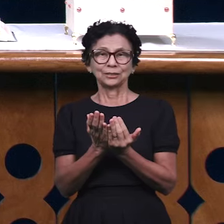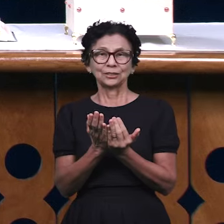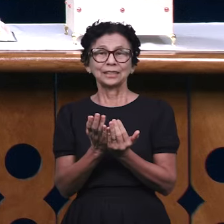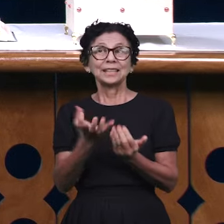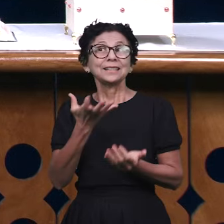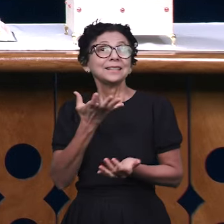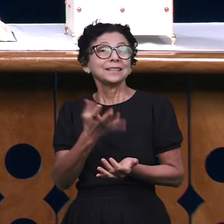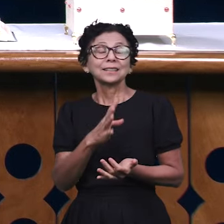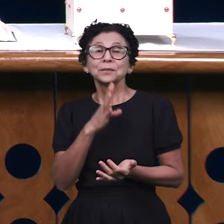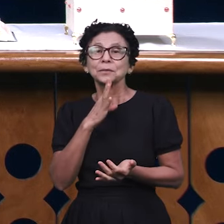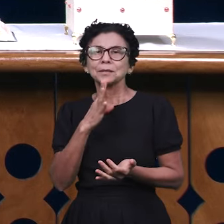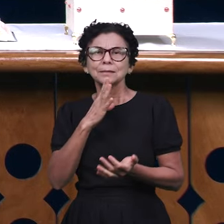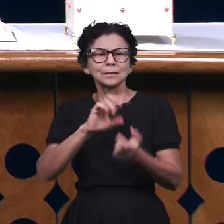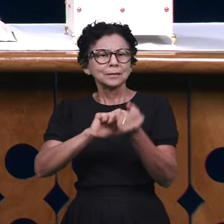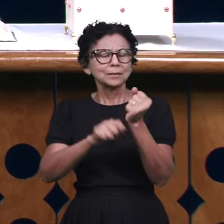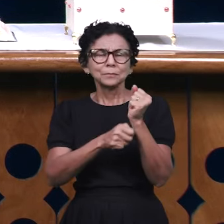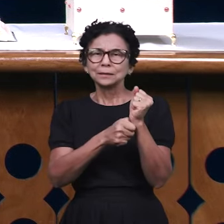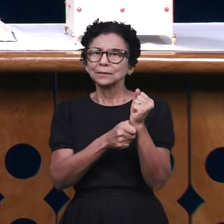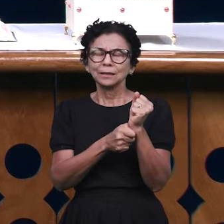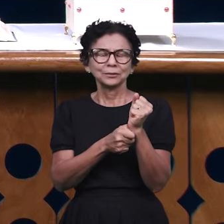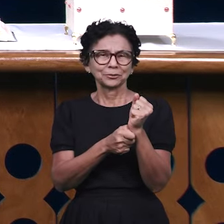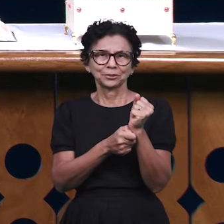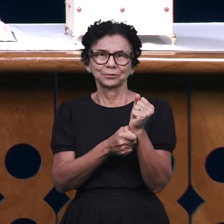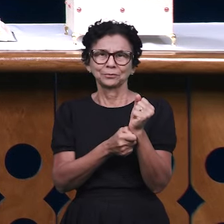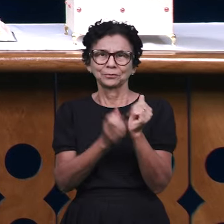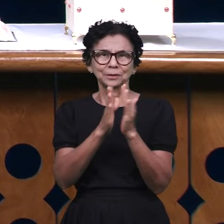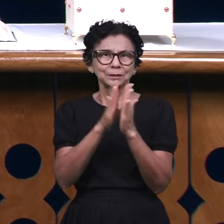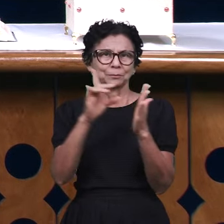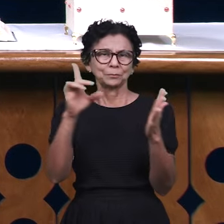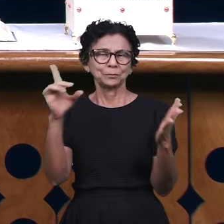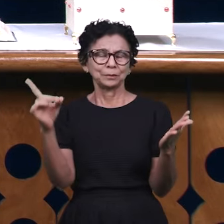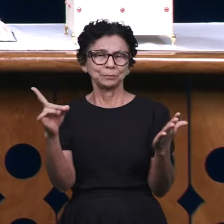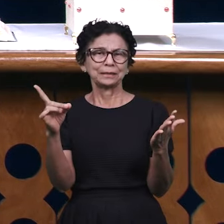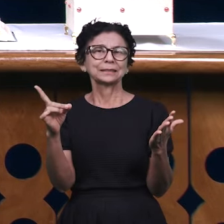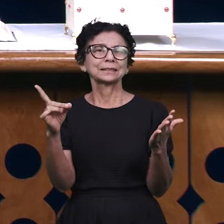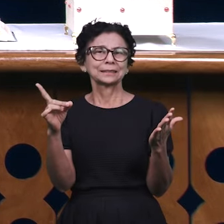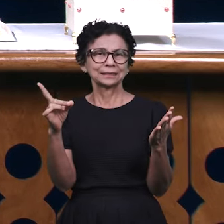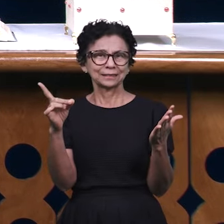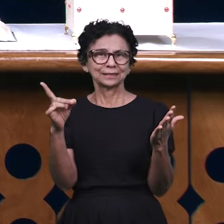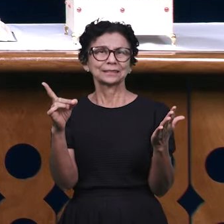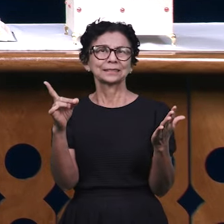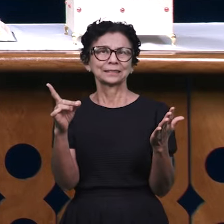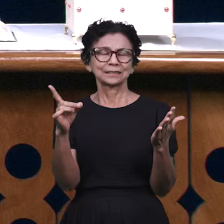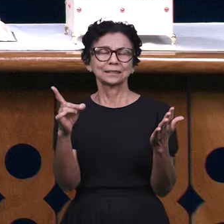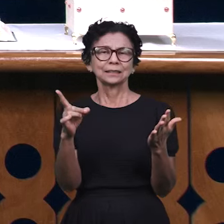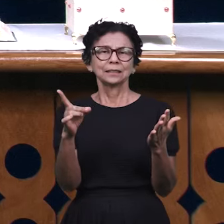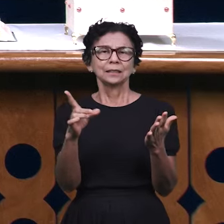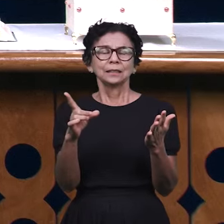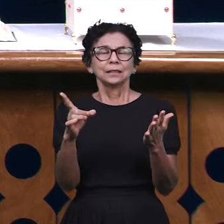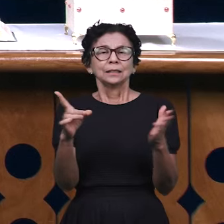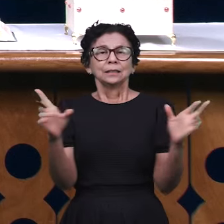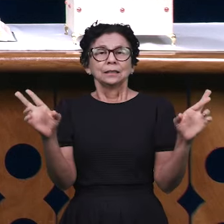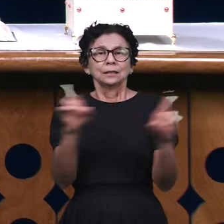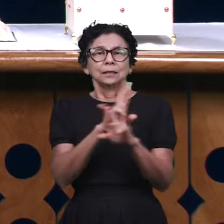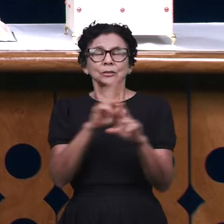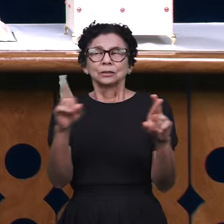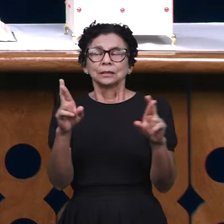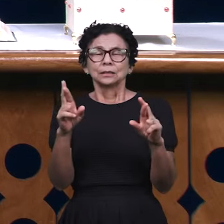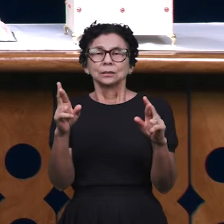conhecer os mistérios dessa palavra. Por quê? Porque os mistérios estão relacionados com